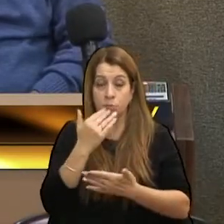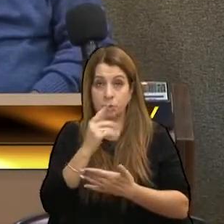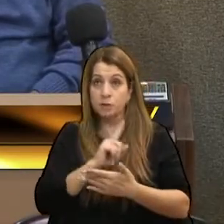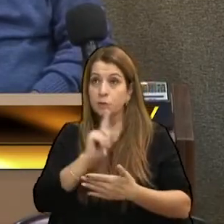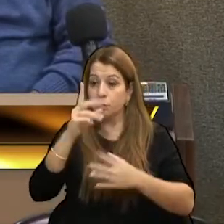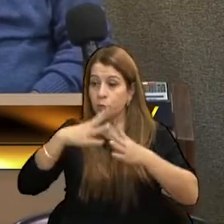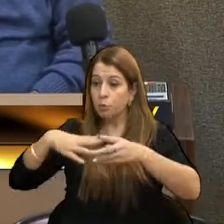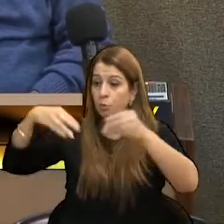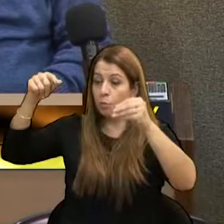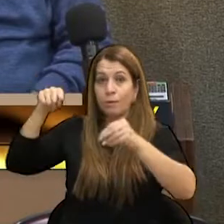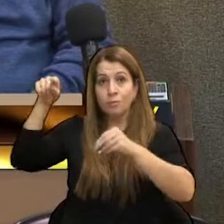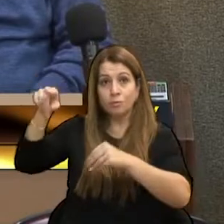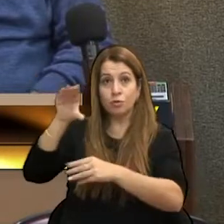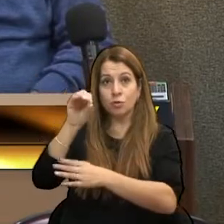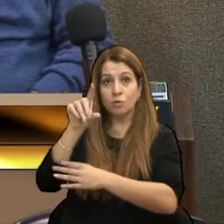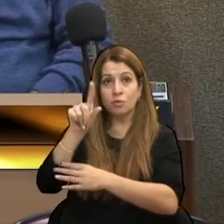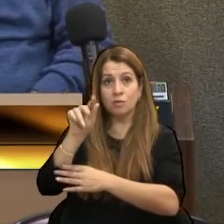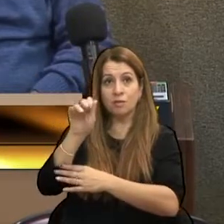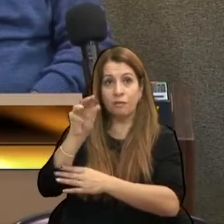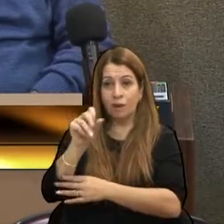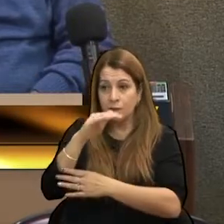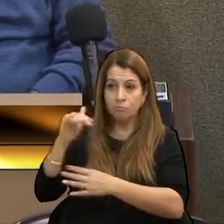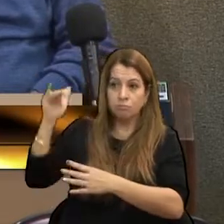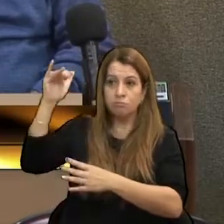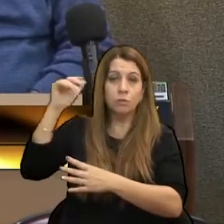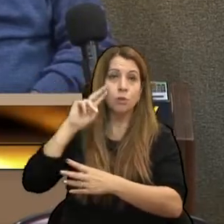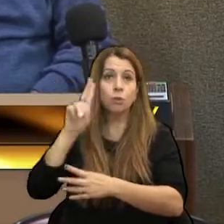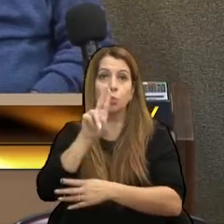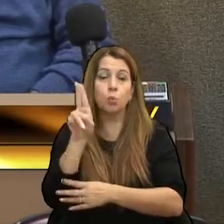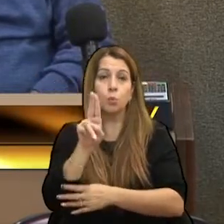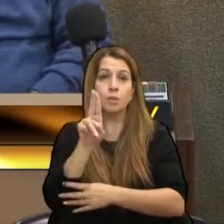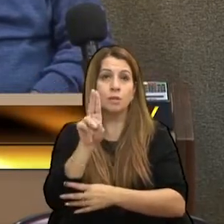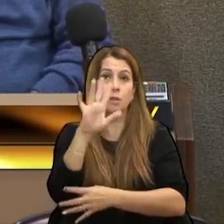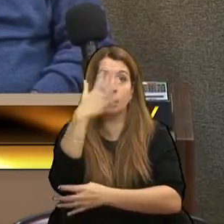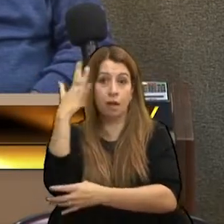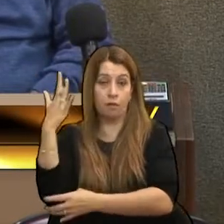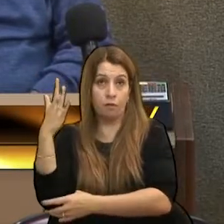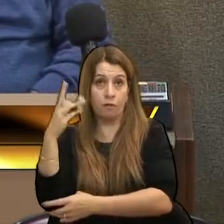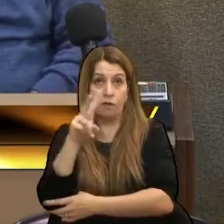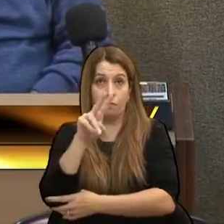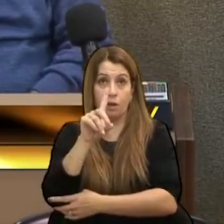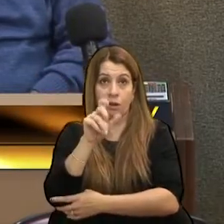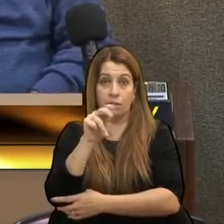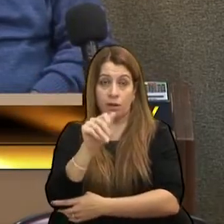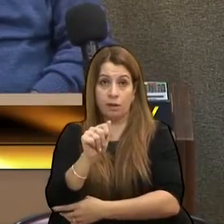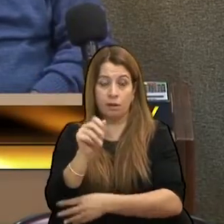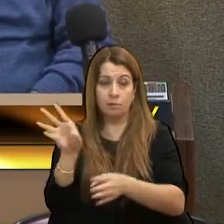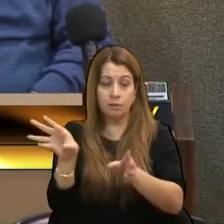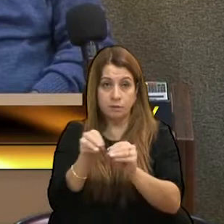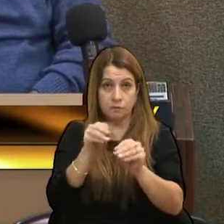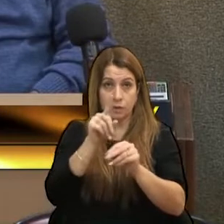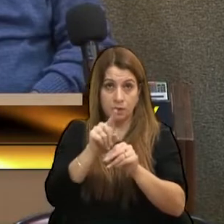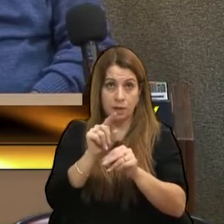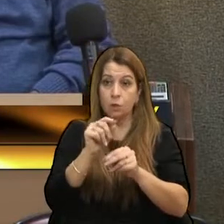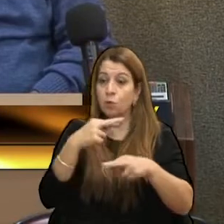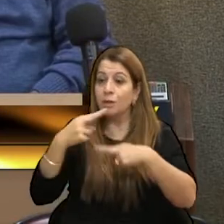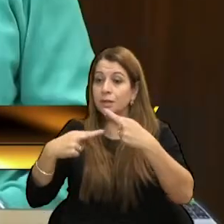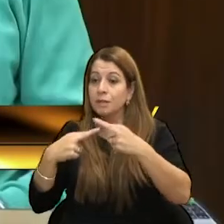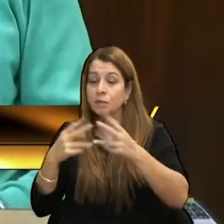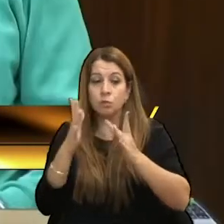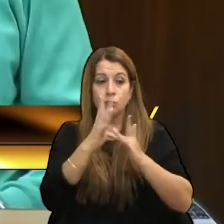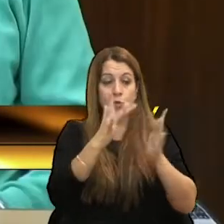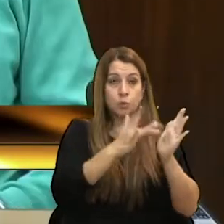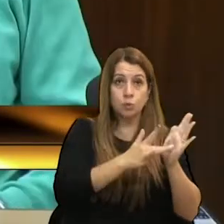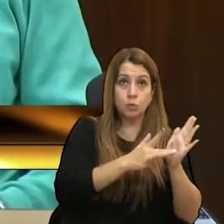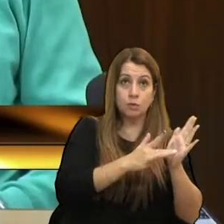Monte das Oliveiras, ele usa a videira justamente para exemplificar para os seus discípulos qual é a relação entre Jesus,